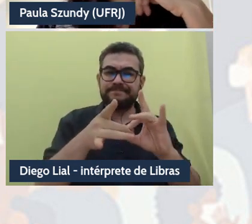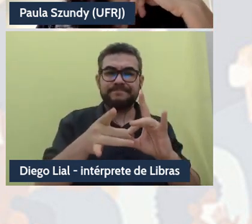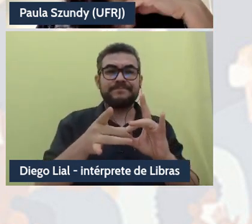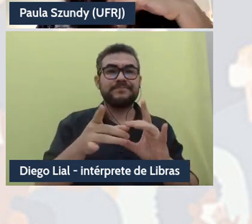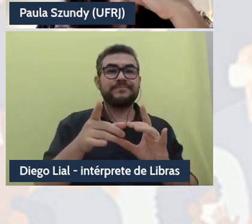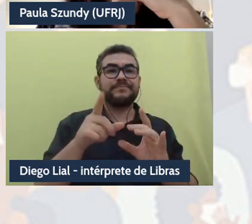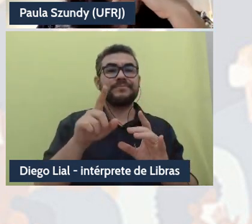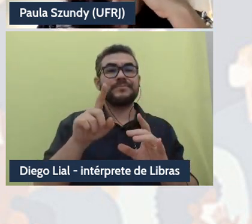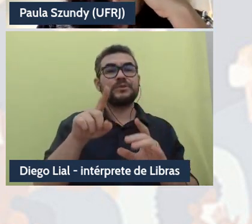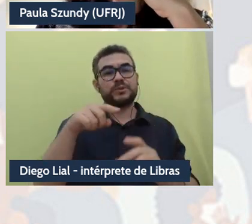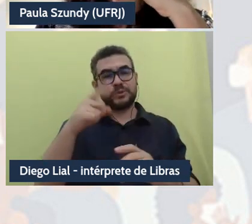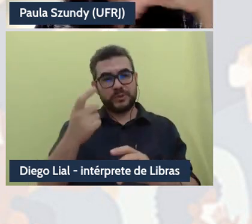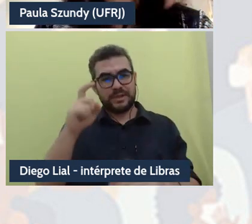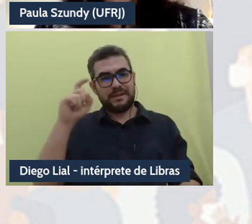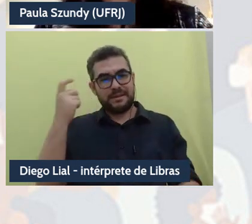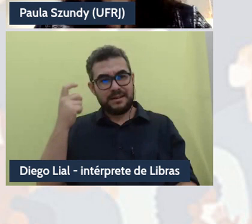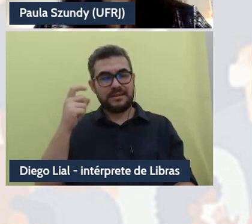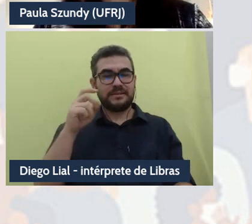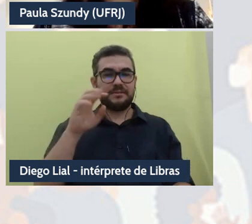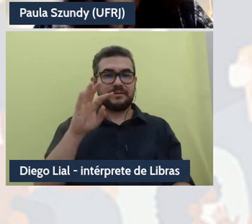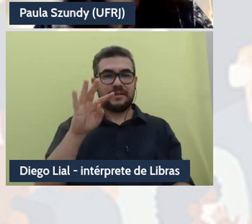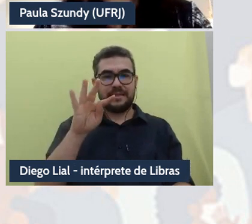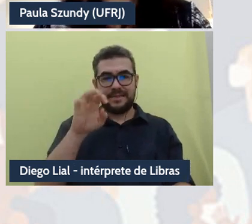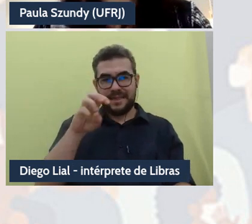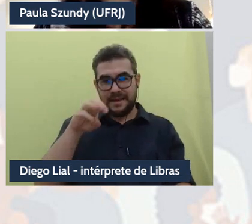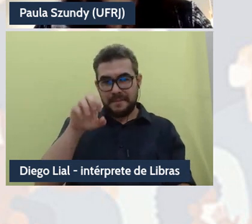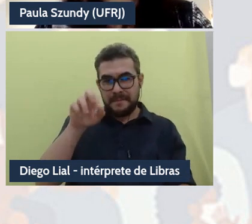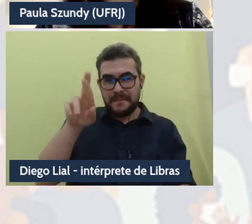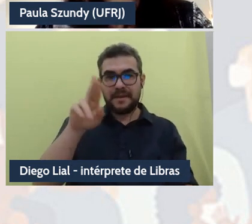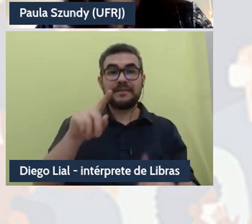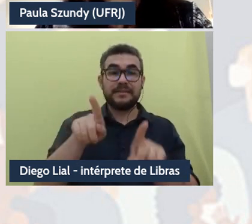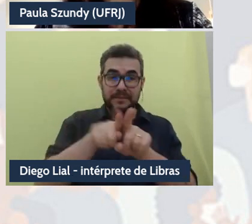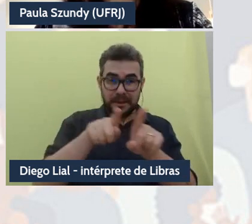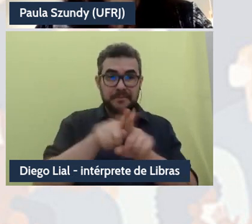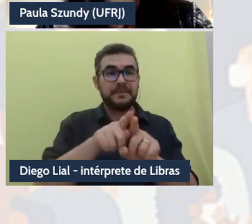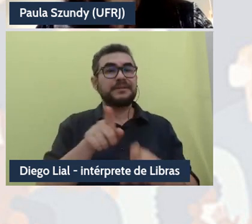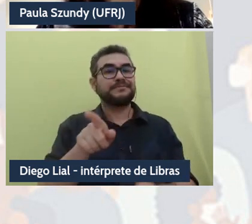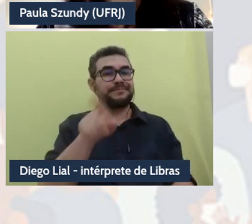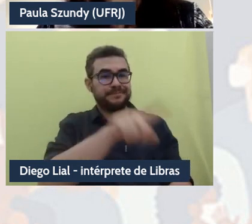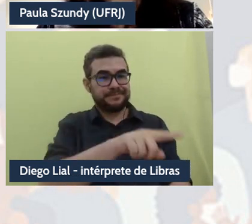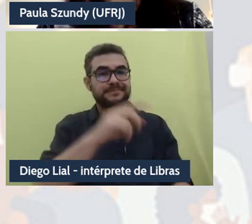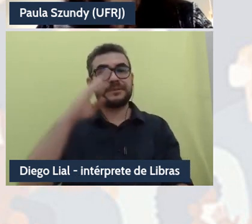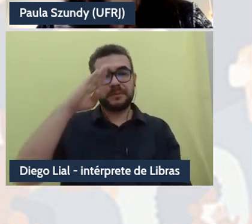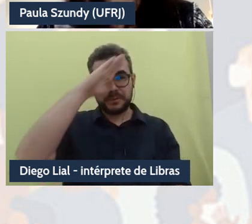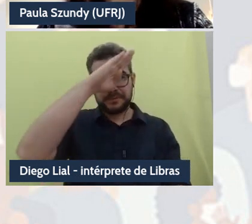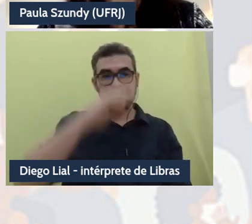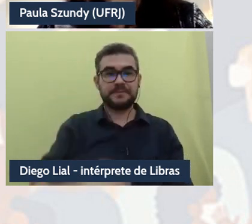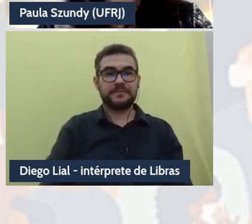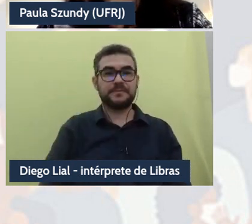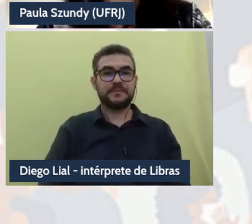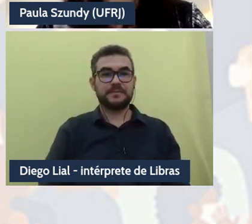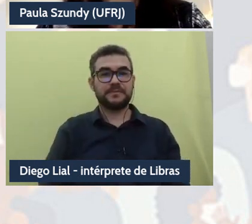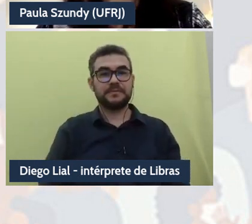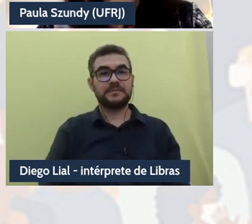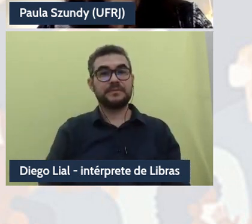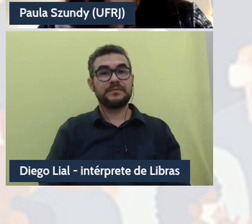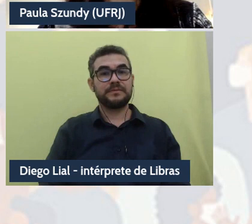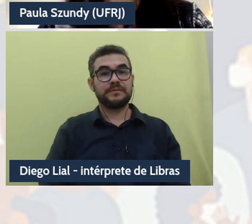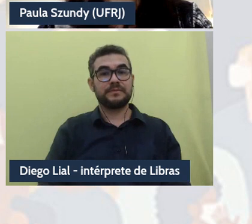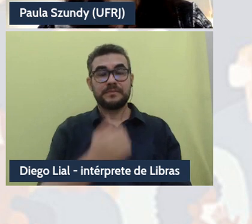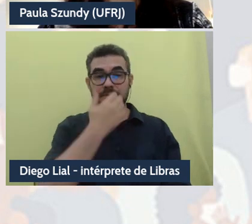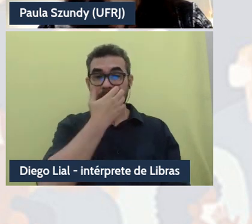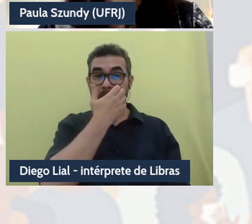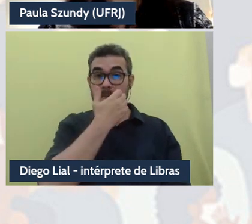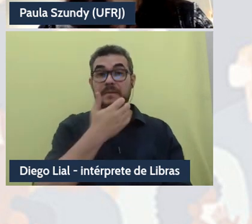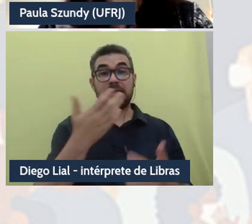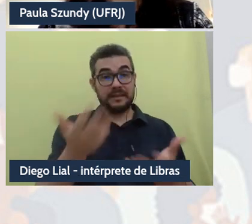do Bolsonaro, né? Então, a gente tem, por exemplo, né, nesse nexus neoliberalismo e educação, a defesa